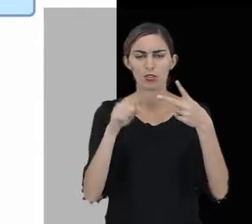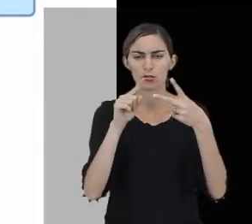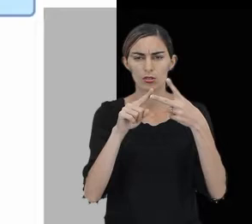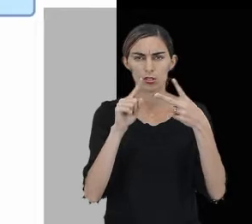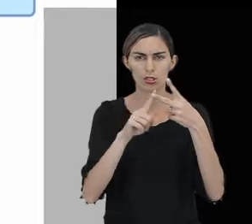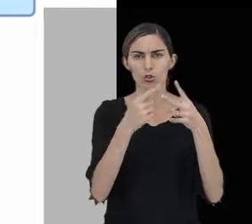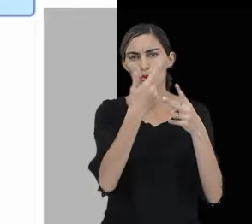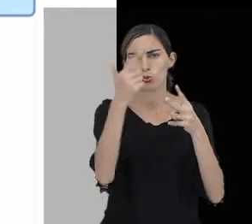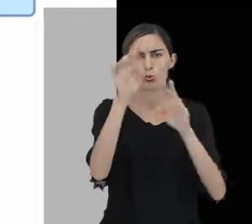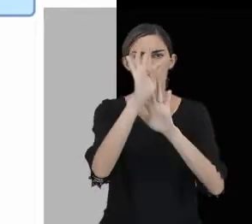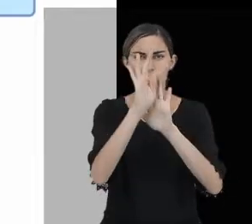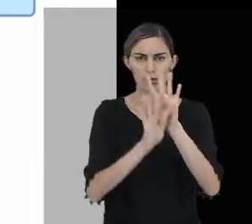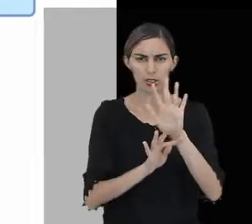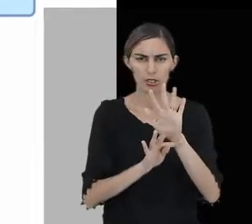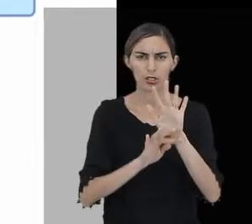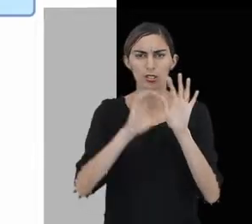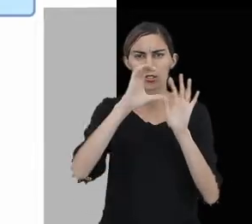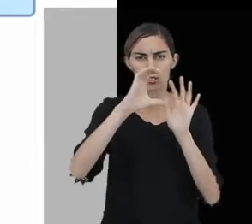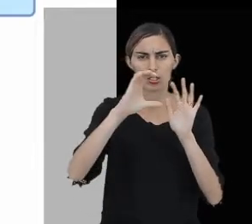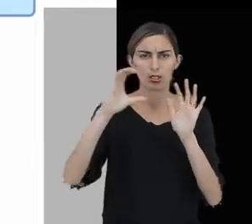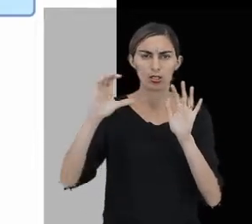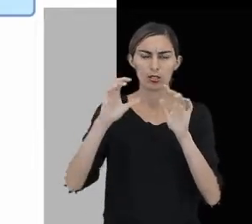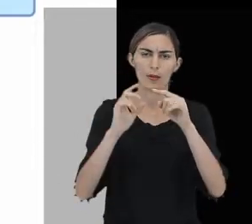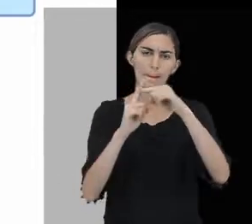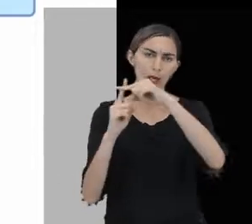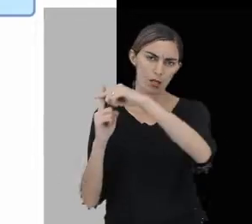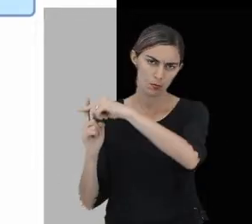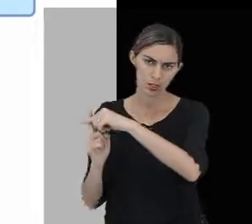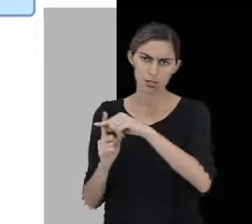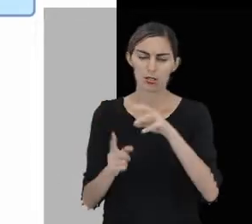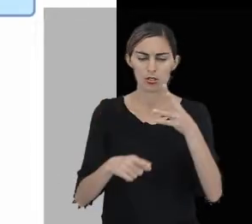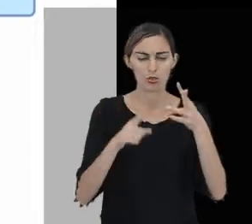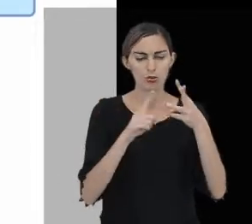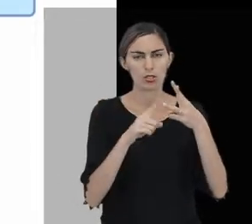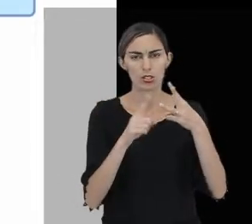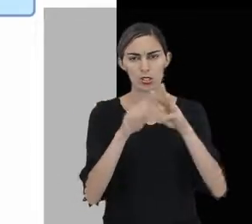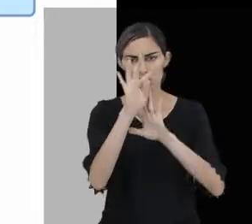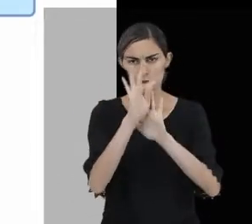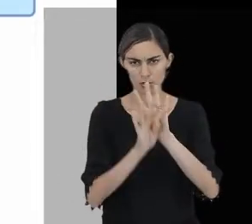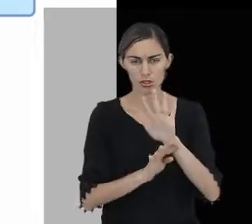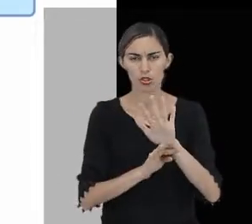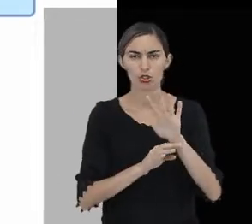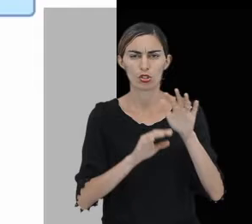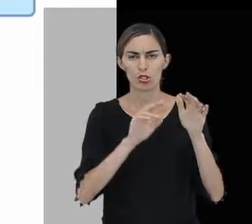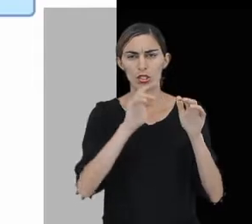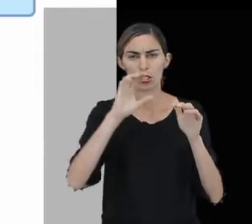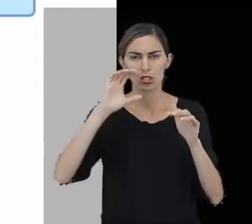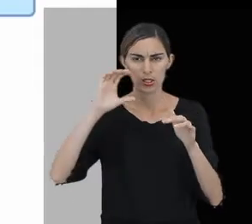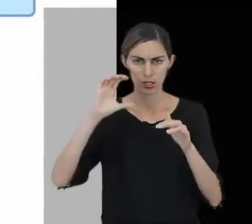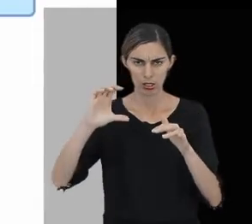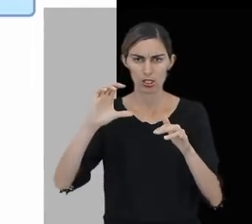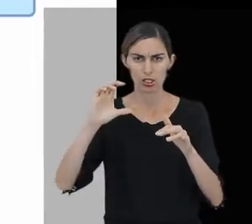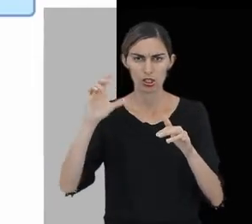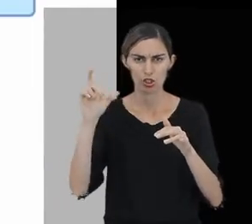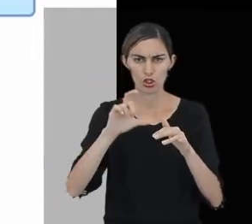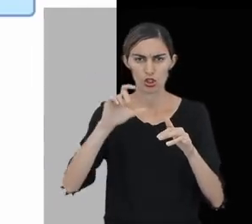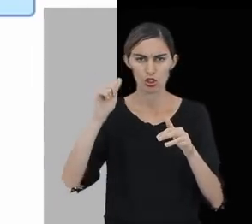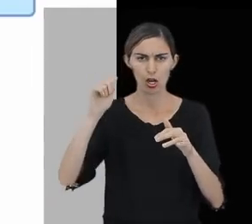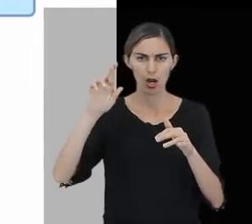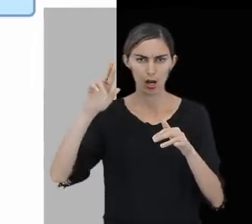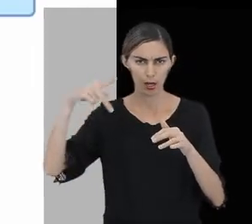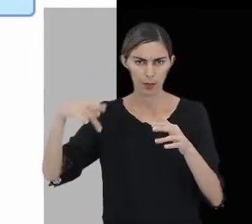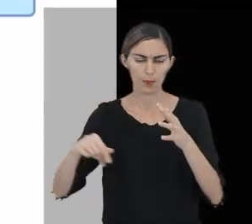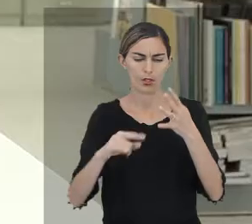segundo vai aparecer com outro textozinho chamado C++. O terceiro com um textozinho chamado C#. E o quarto